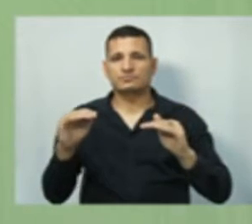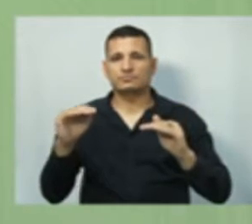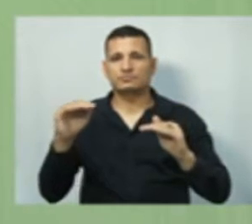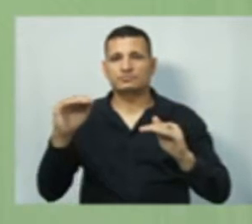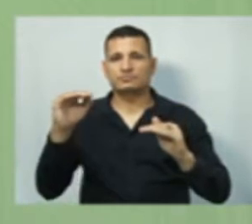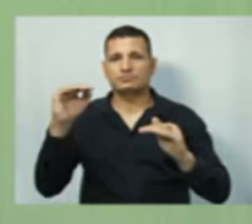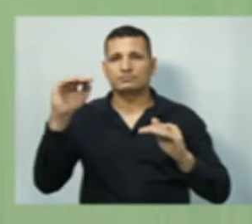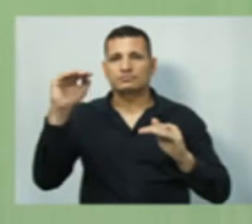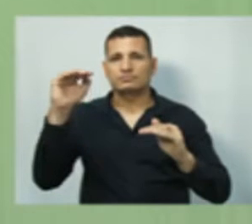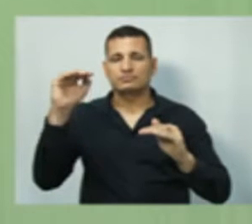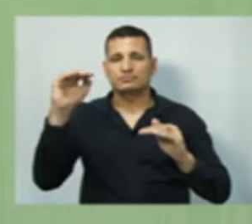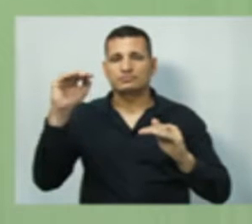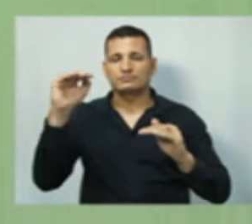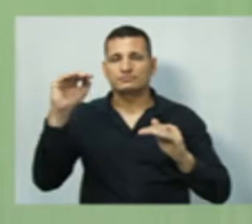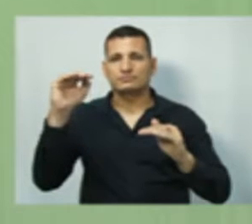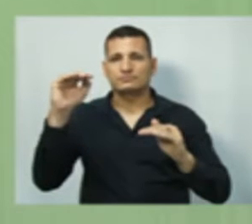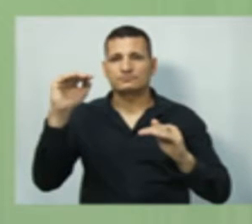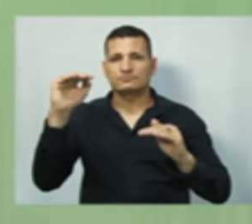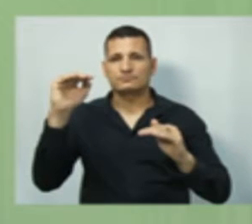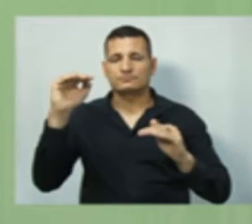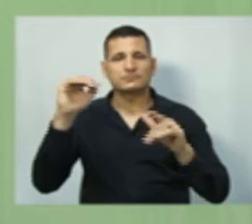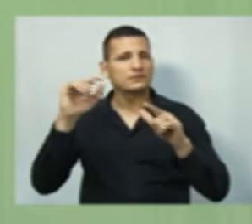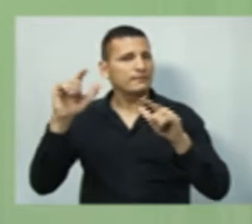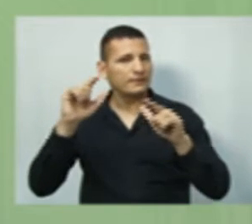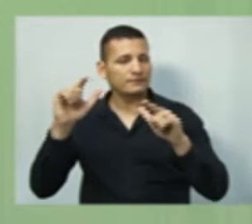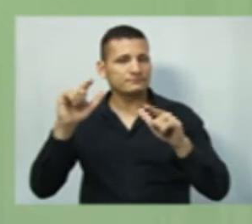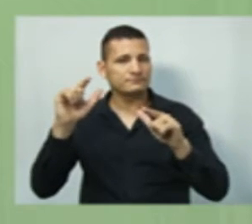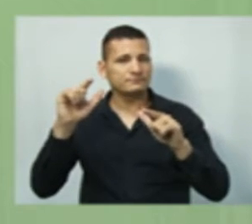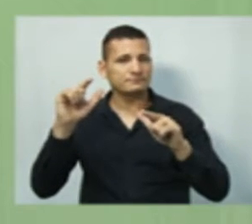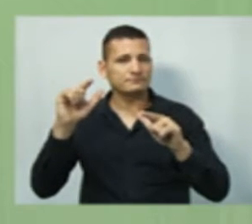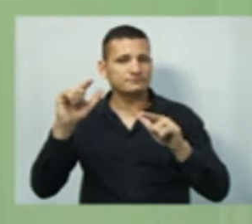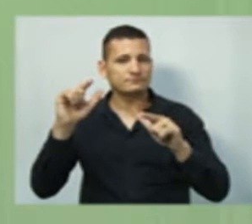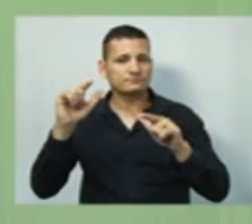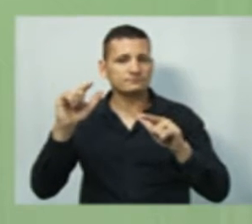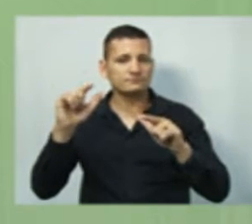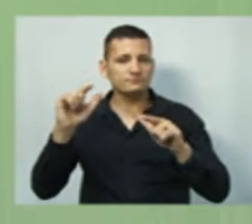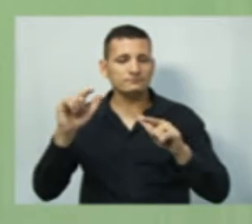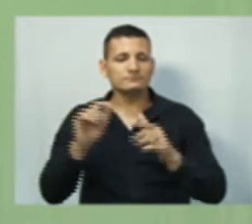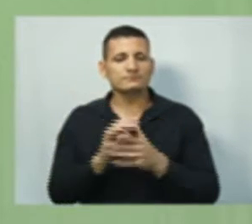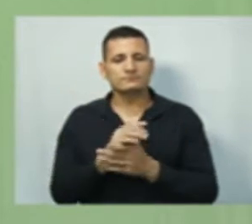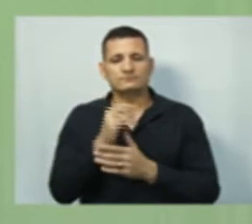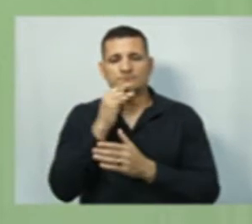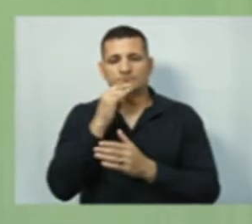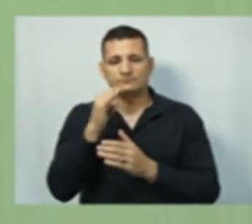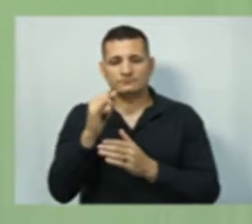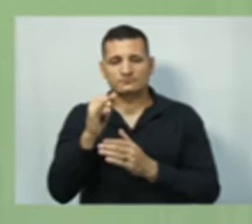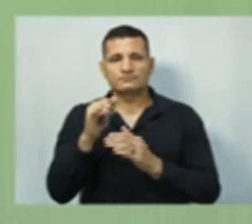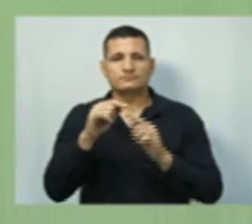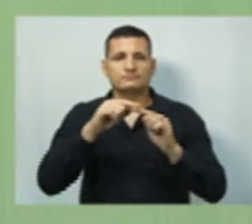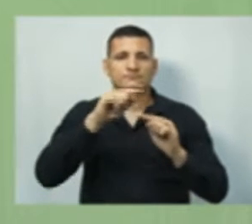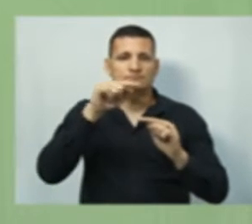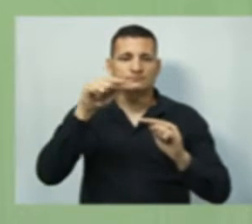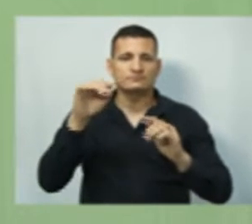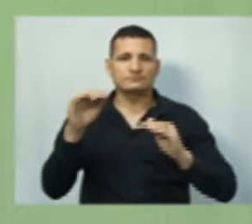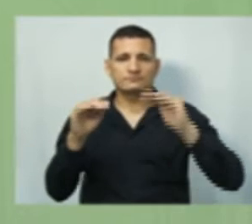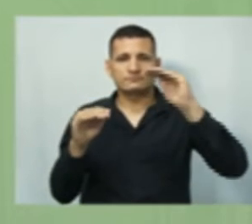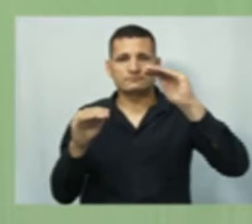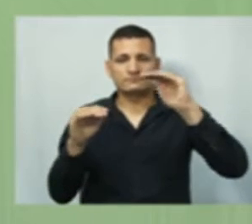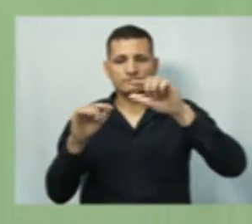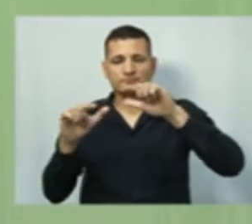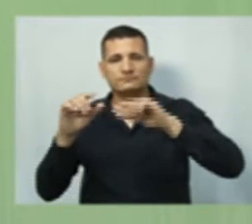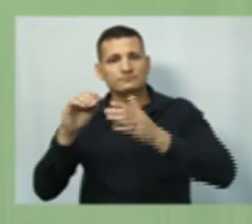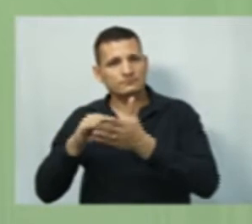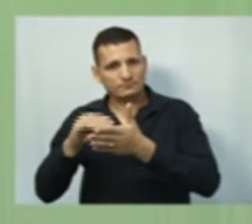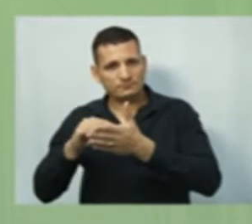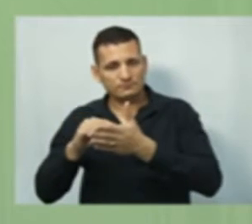desemprego. Aqui está escrito, isso quer dizer, quando aumenta a inflação, diminui o desemprego, e quando a inflação cai,